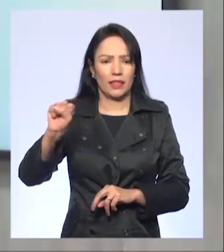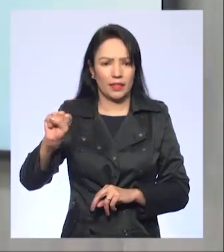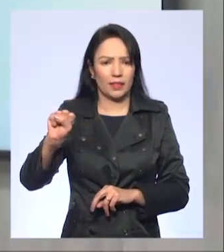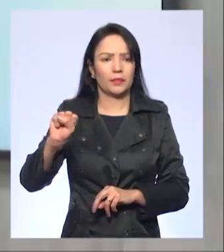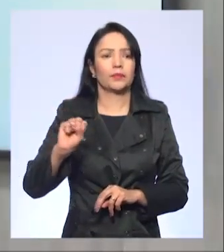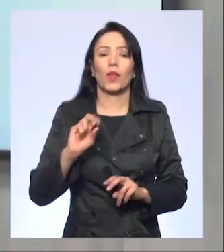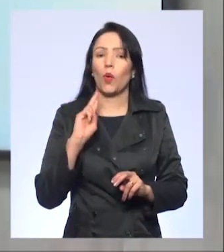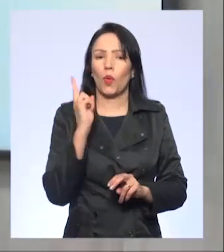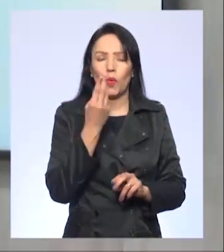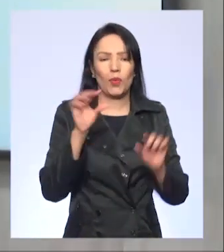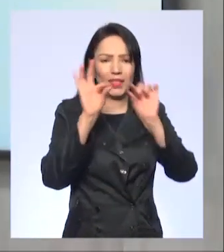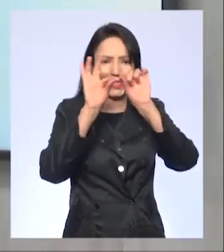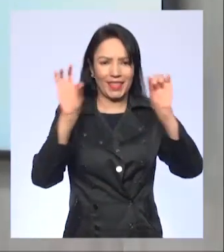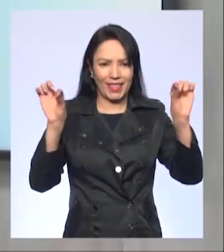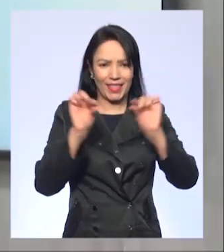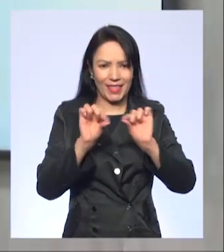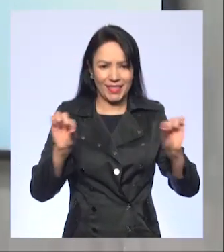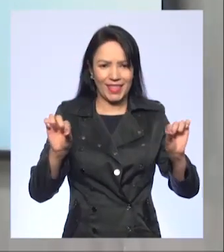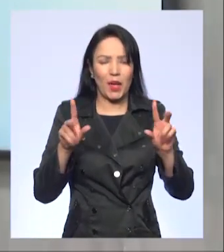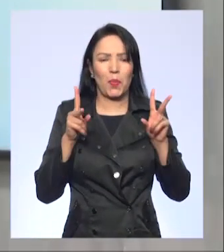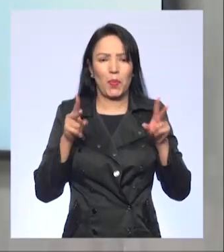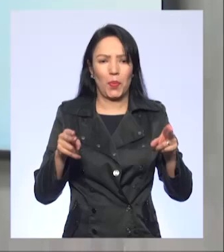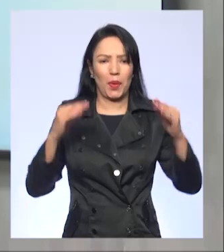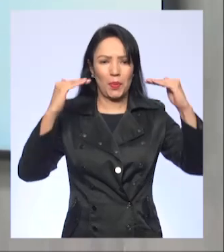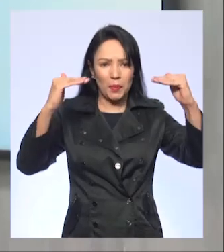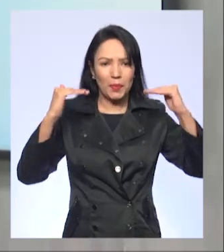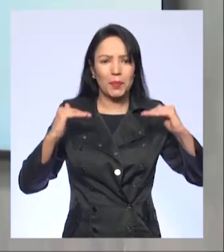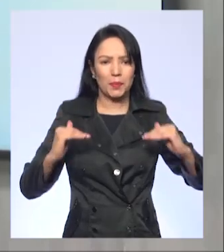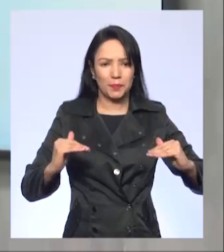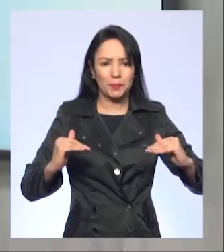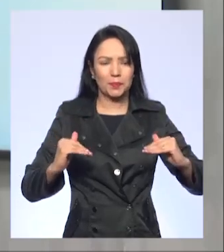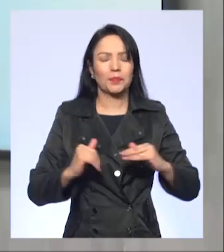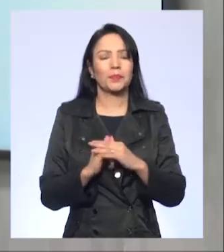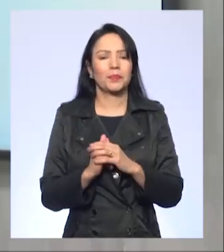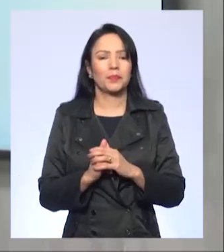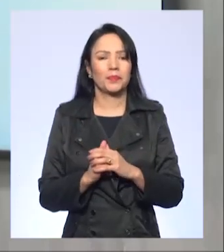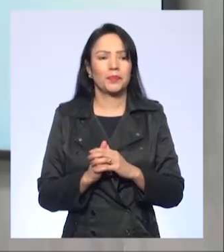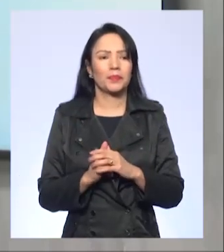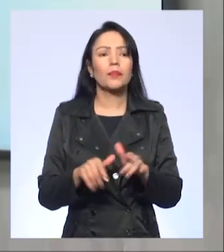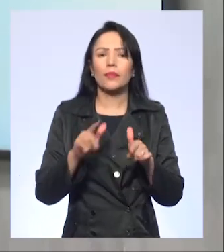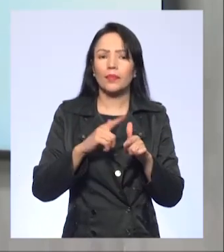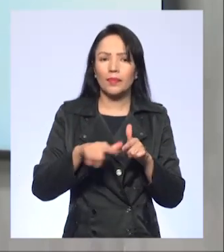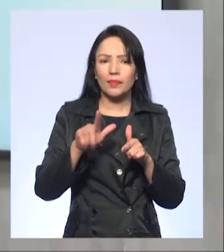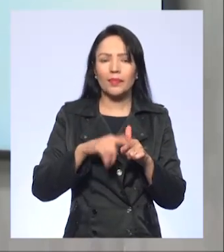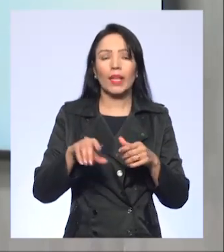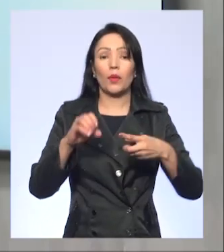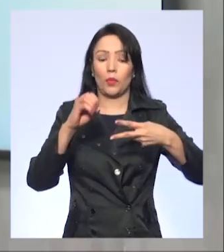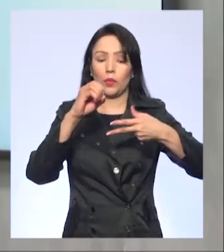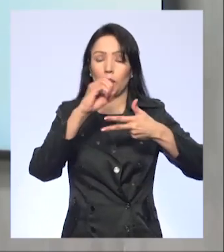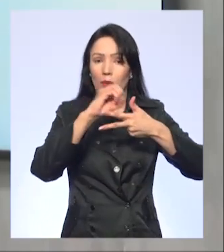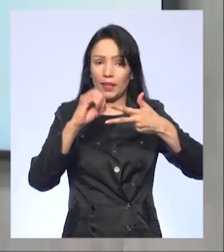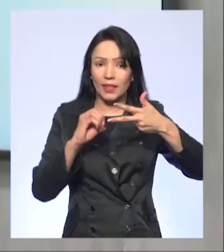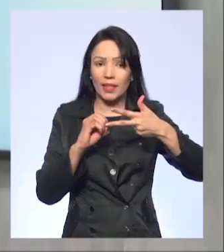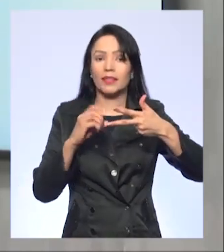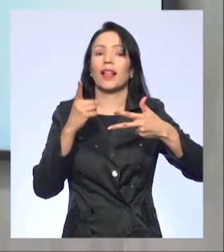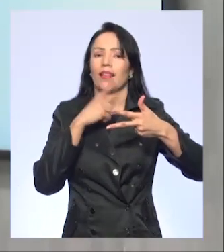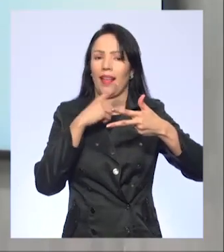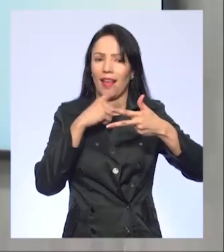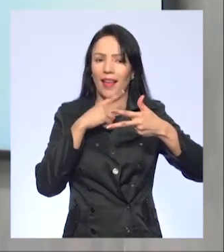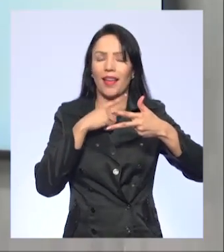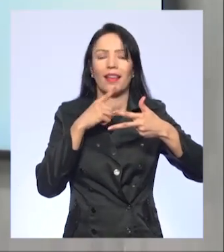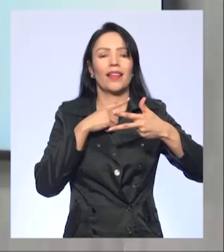Teorema das linhas proporcionais, tá? Viu? Lá no problema, lá na questãozinha do Enem. Retas paralelas e